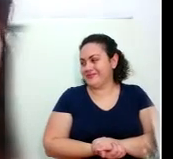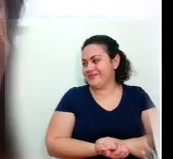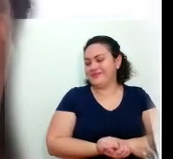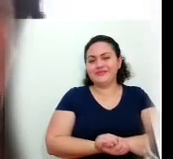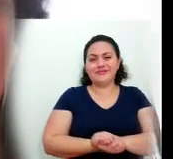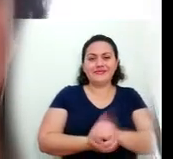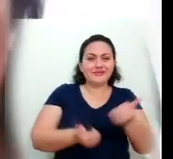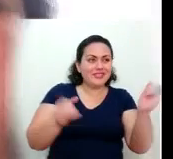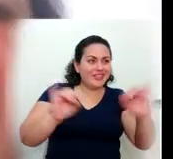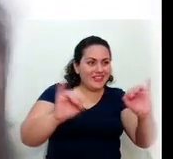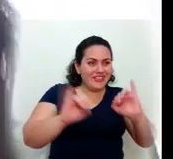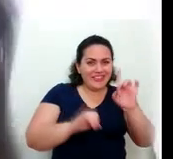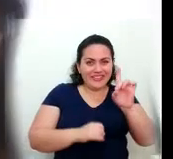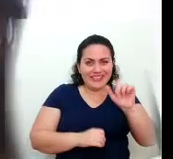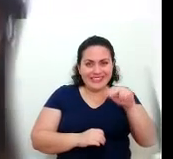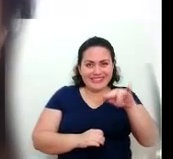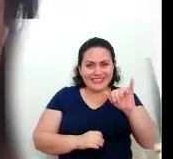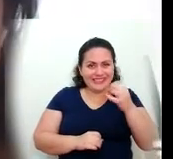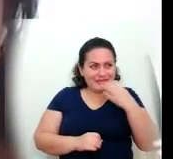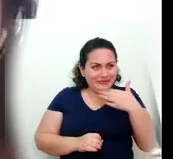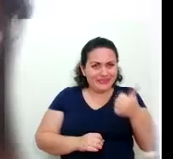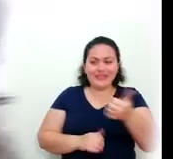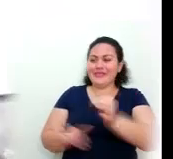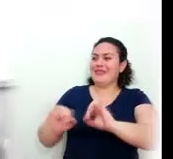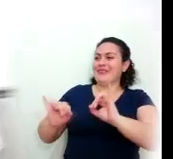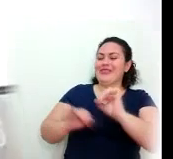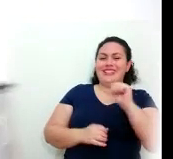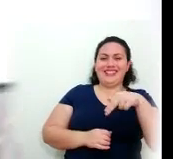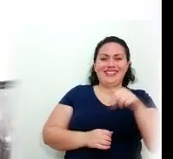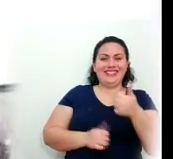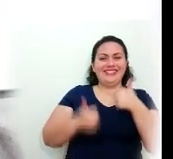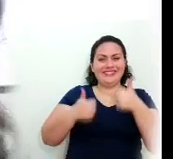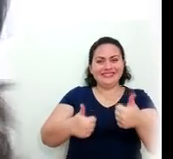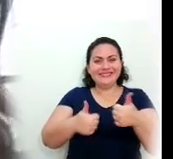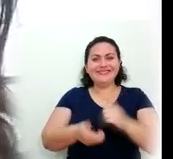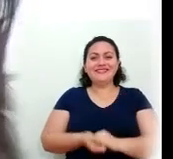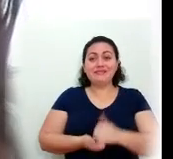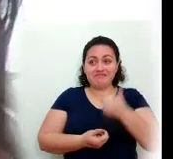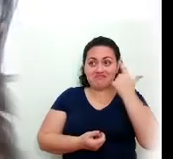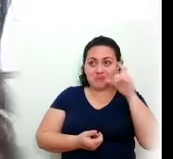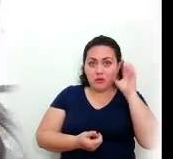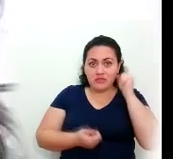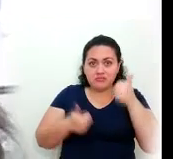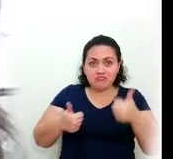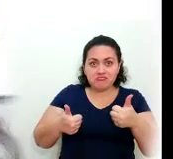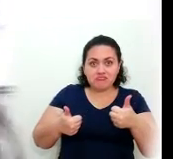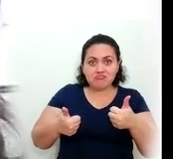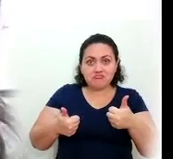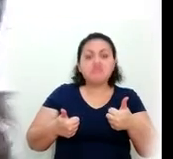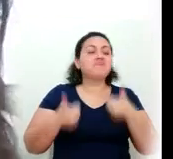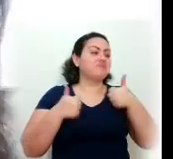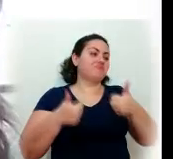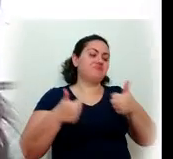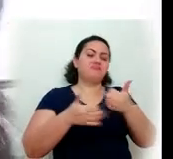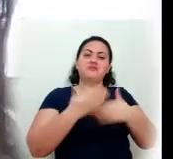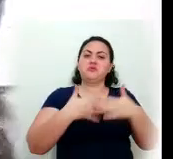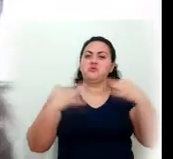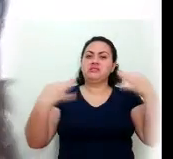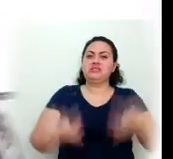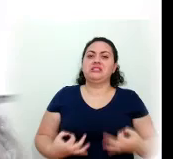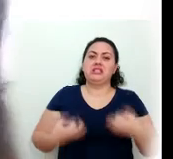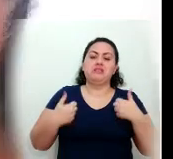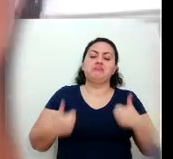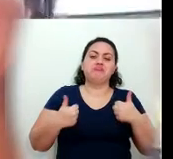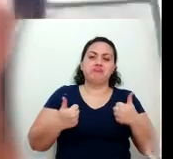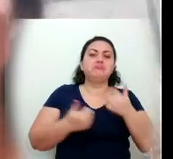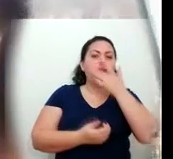Oi, Dani, tudo bom? Oi, Ana, tudo? Me Então, ouve? deu? Acho que tá tudo certo.